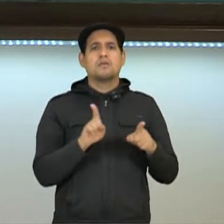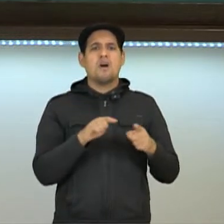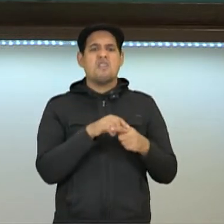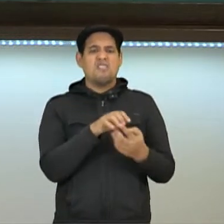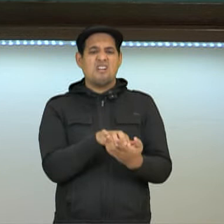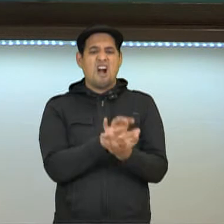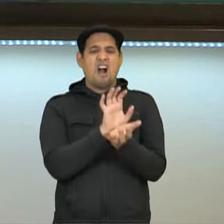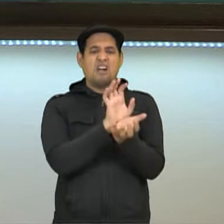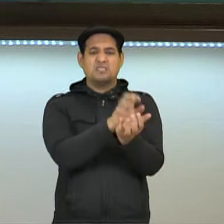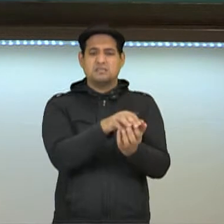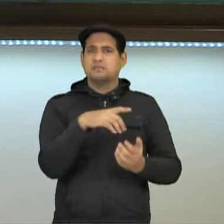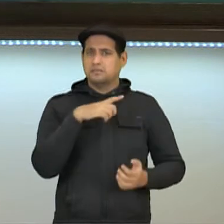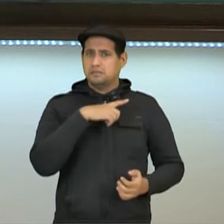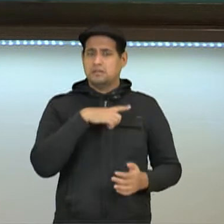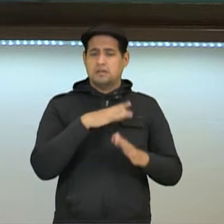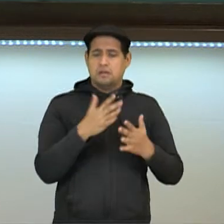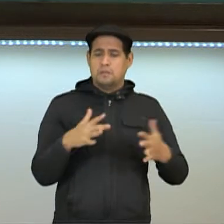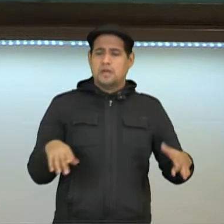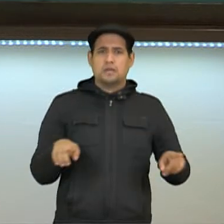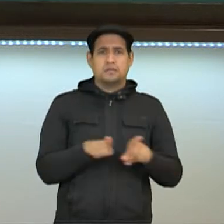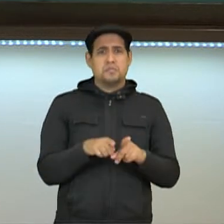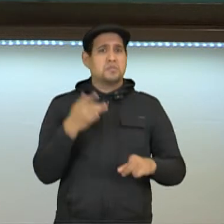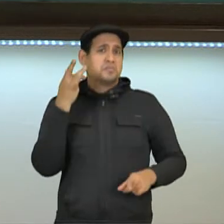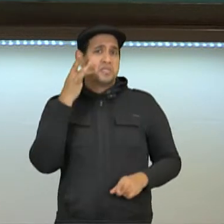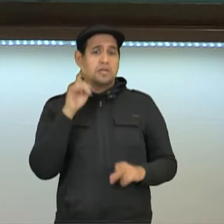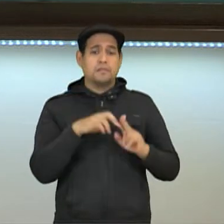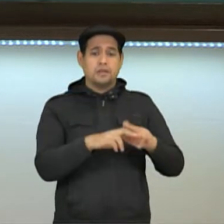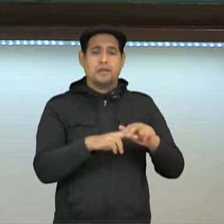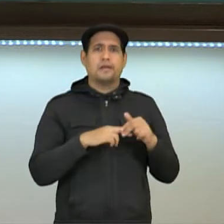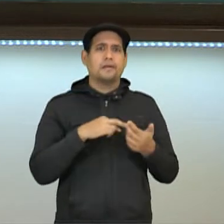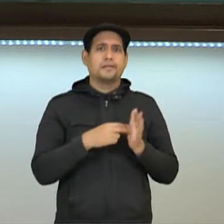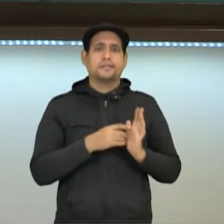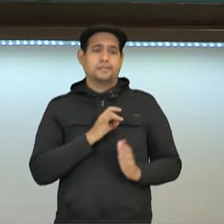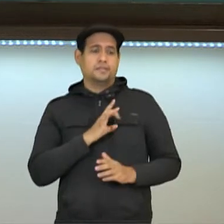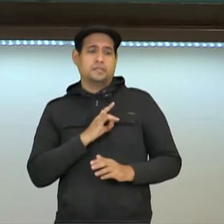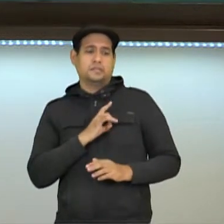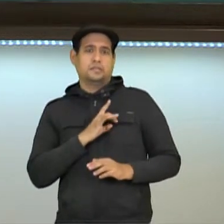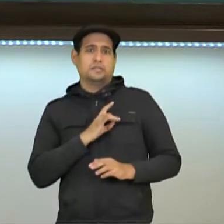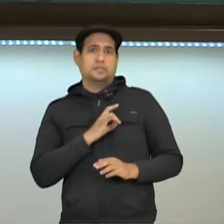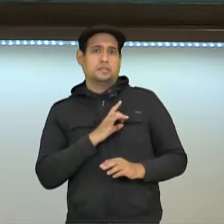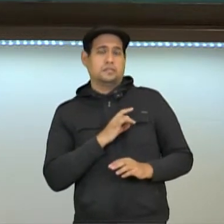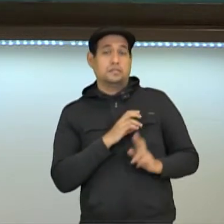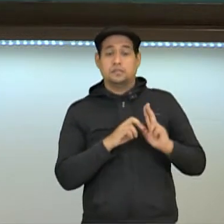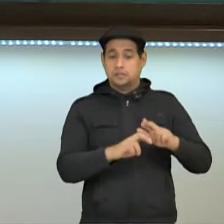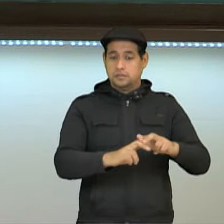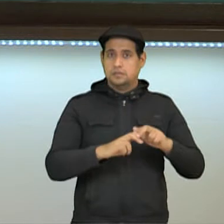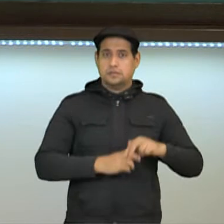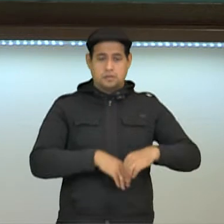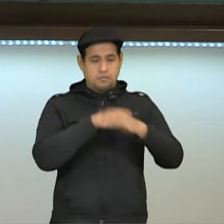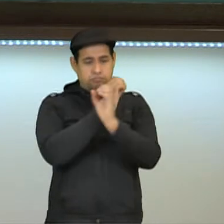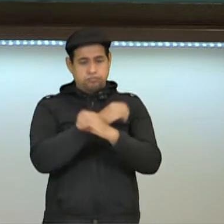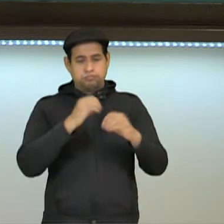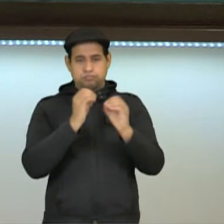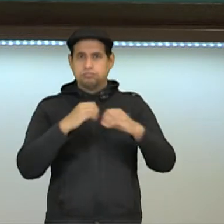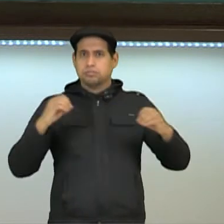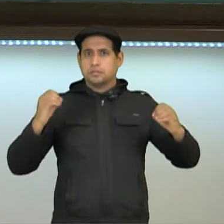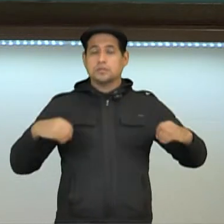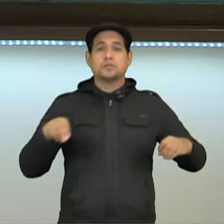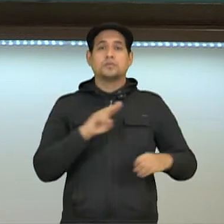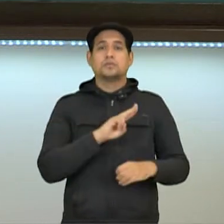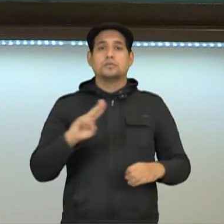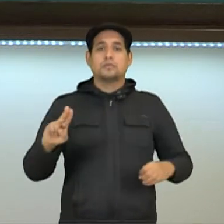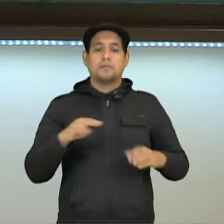monstros poderiam haver nesse mar. Então, isso causava um medo e, por isso, o Oceano Atlântico era chamado de